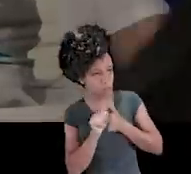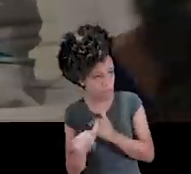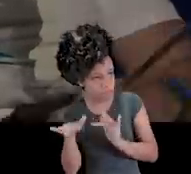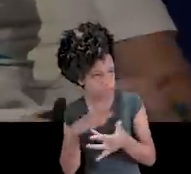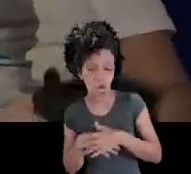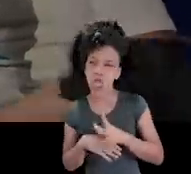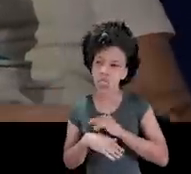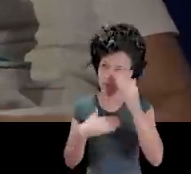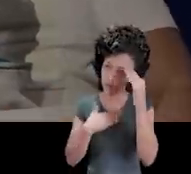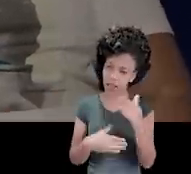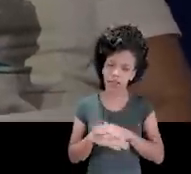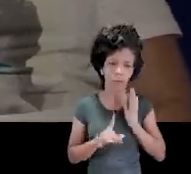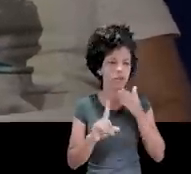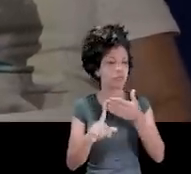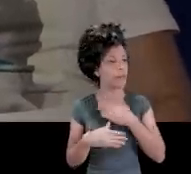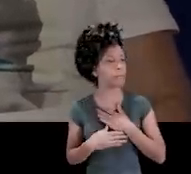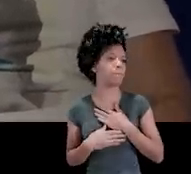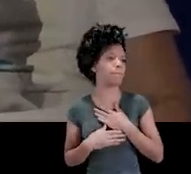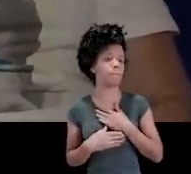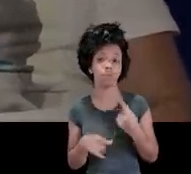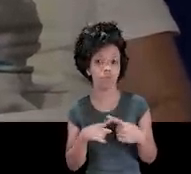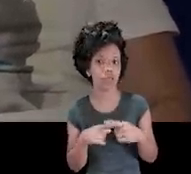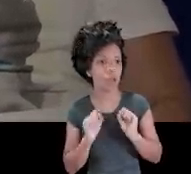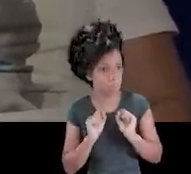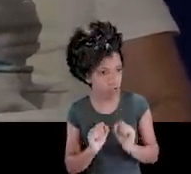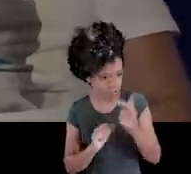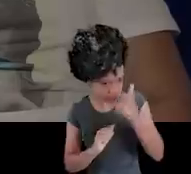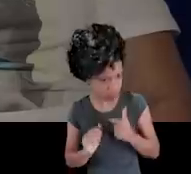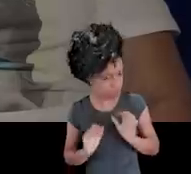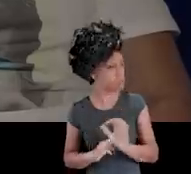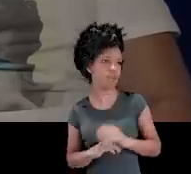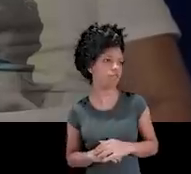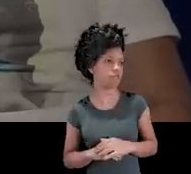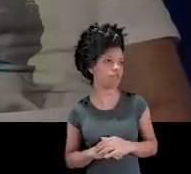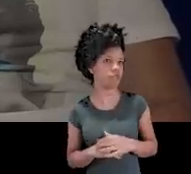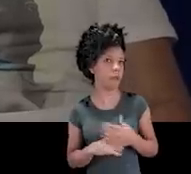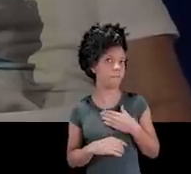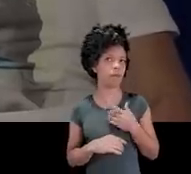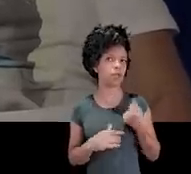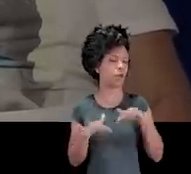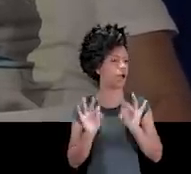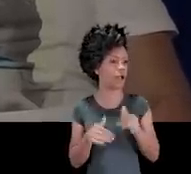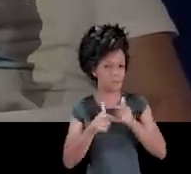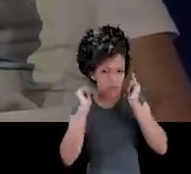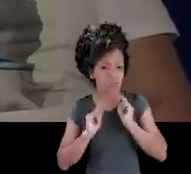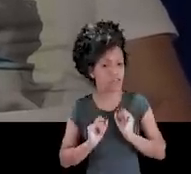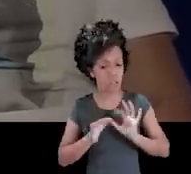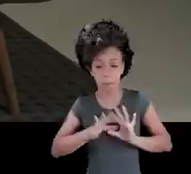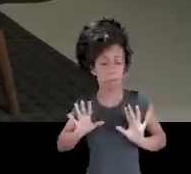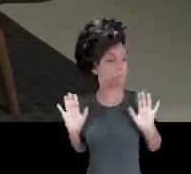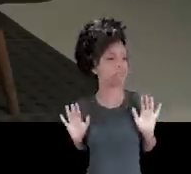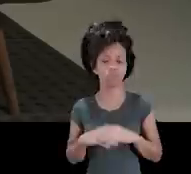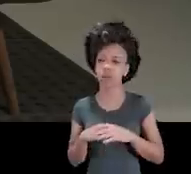que ficam assim, nossa, obrigada por me mostrar esse lado. De que eu posso ser assim. Então, não é... Não, pra mim, não acaba na careca. Você pode ser o que você quiser.